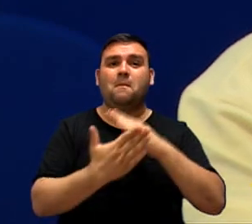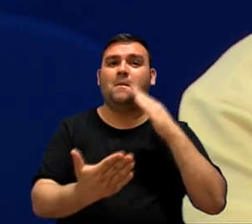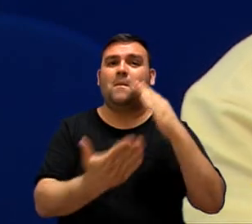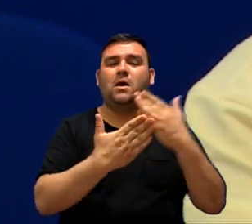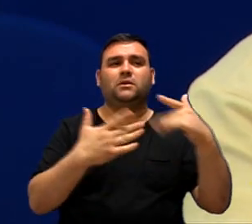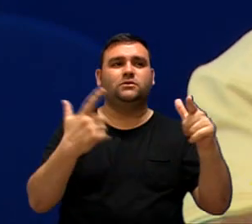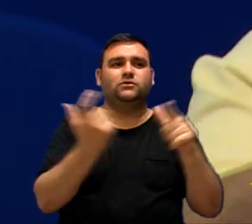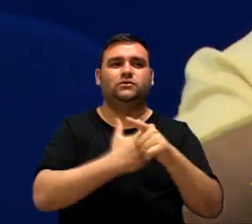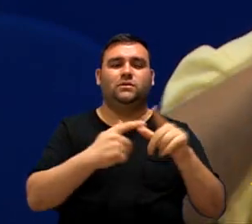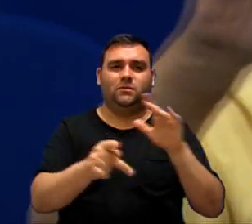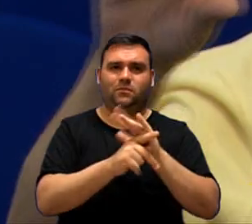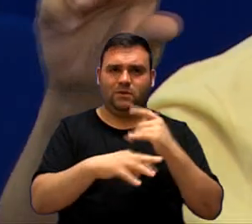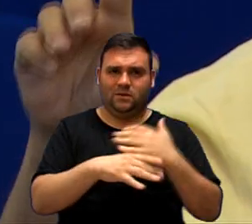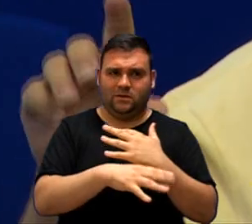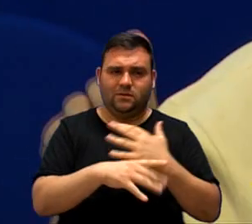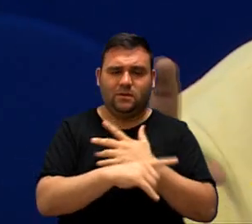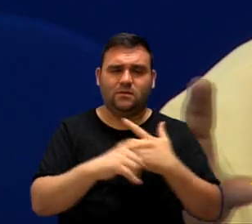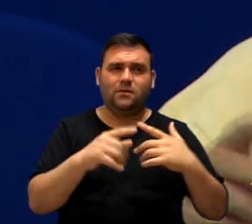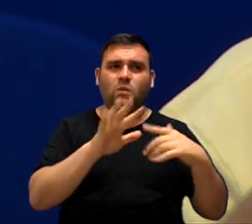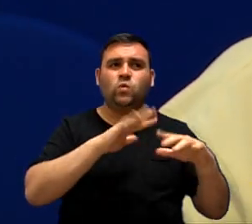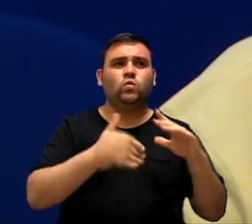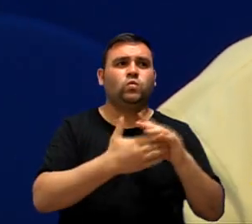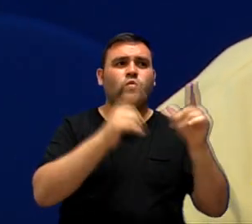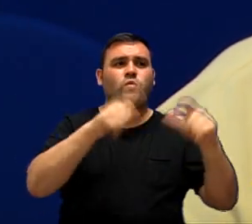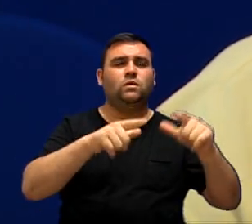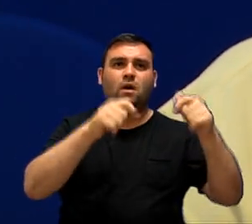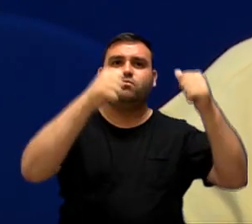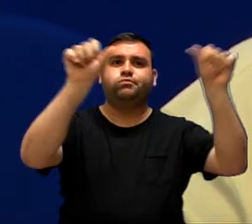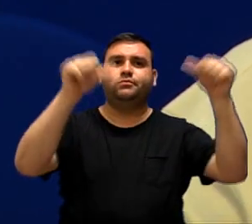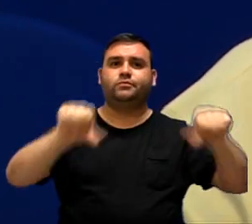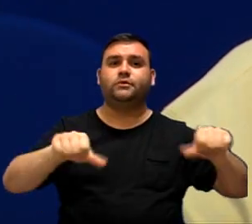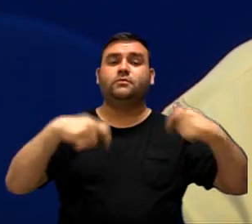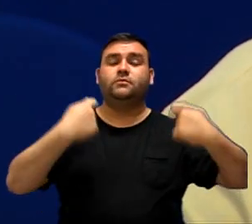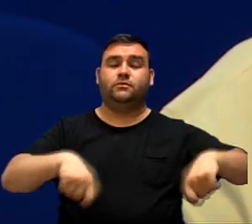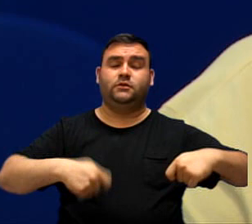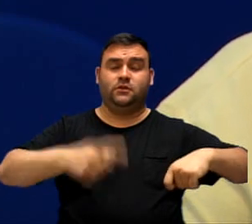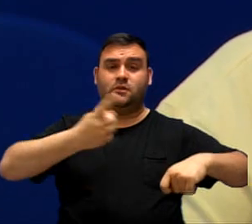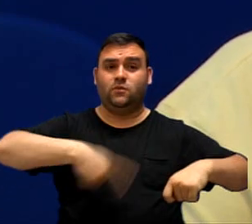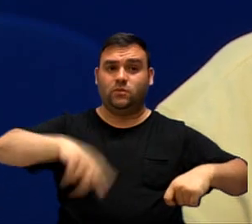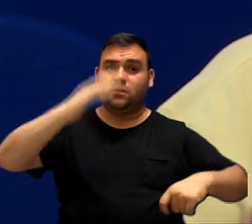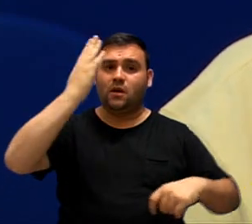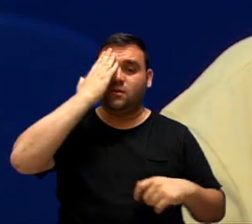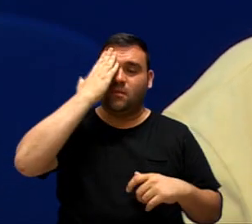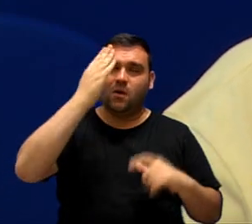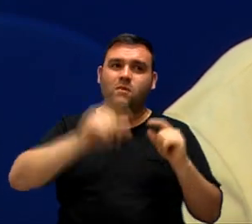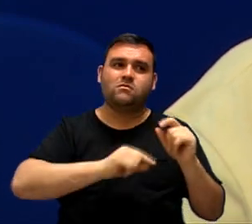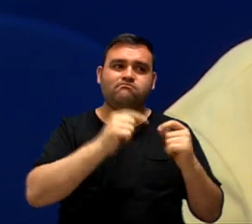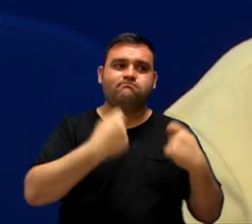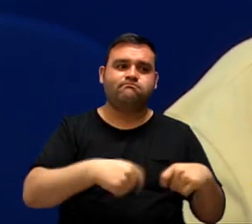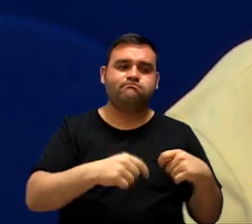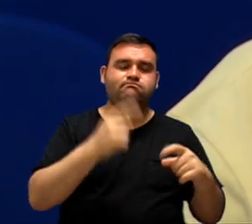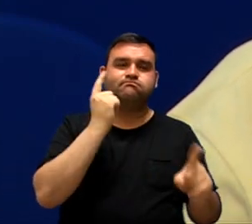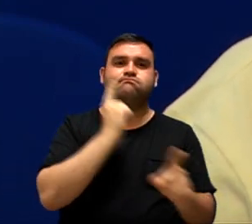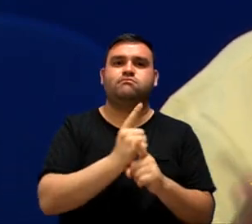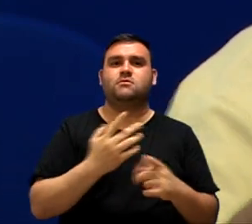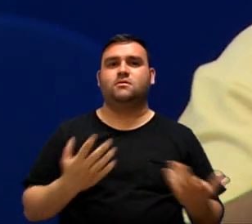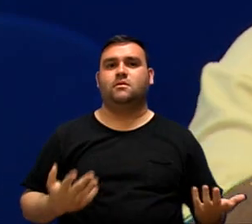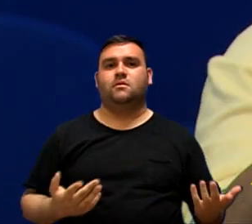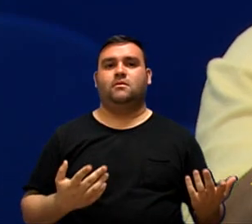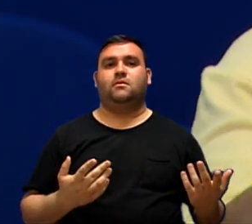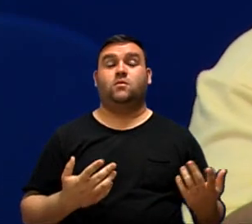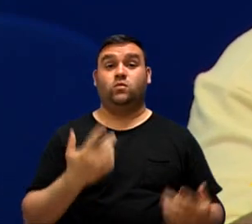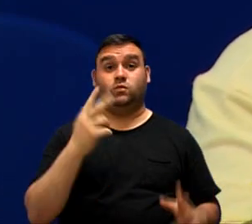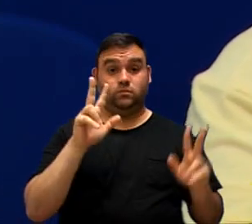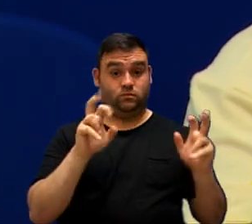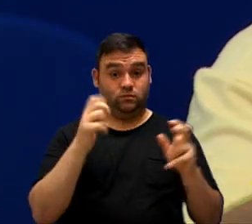de Sorocaba e começa a fixar em todo lugar, porque nós vamos ter que ter consciência de que esse assunto vai ter que ser enfrentado.